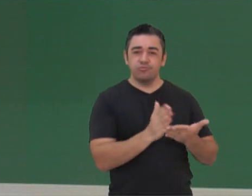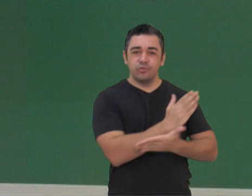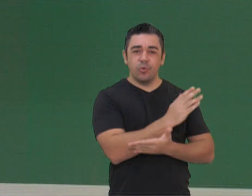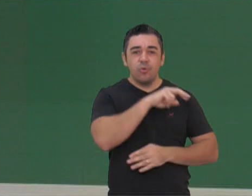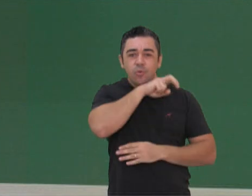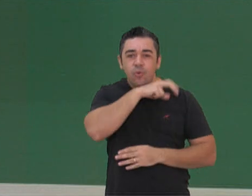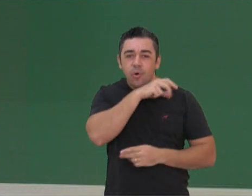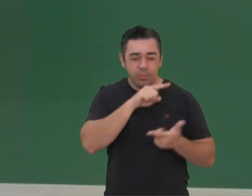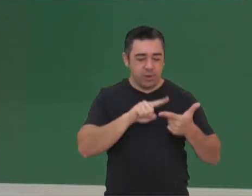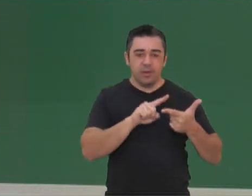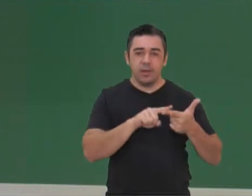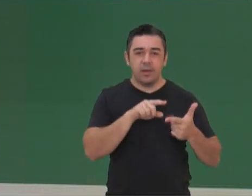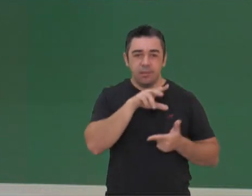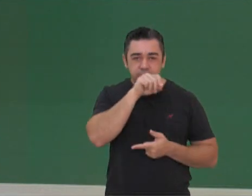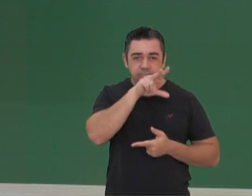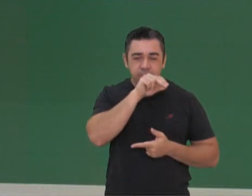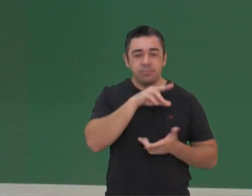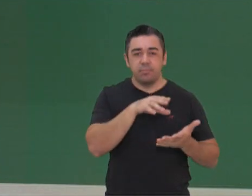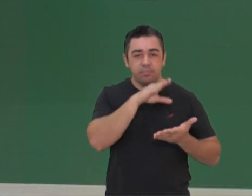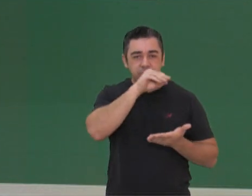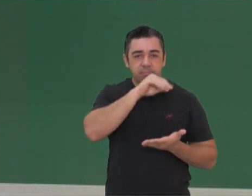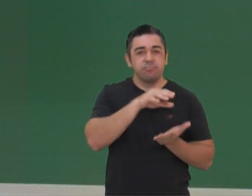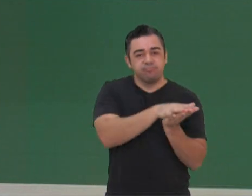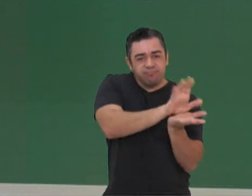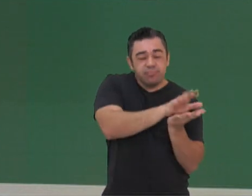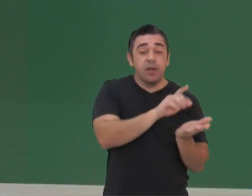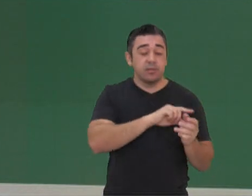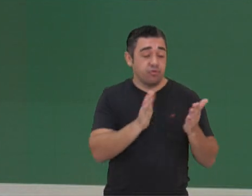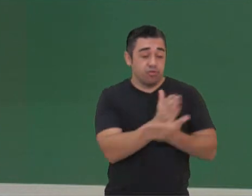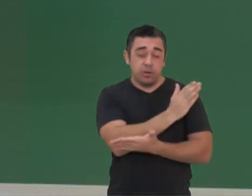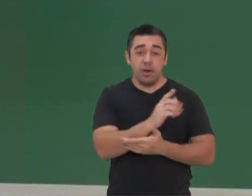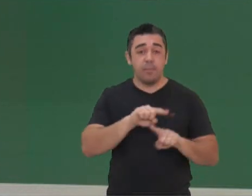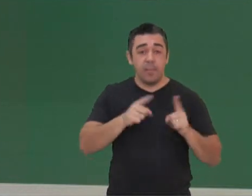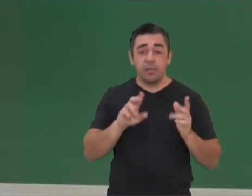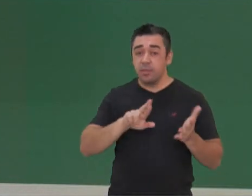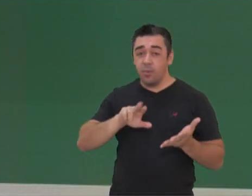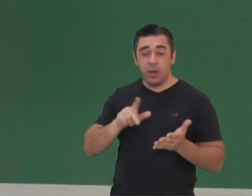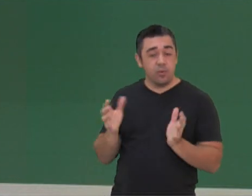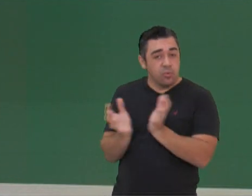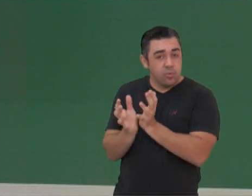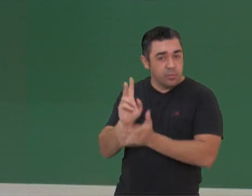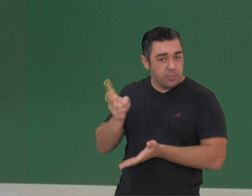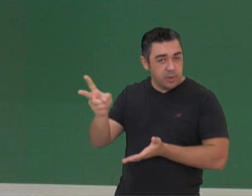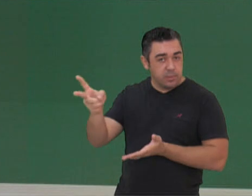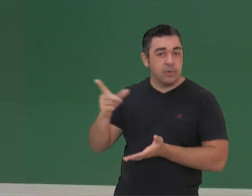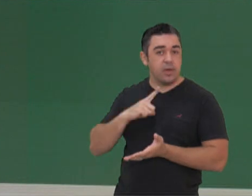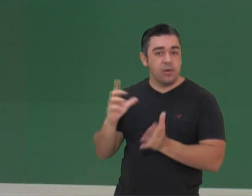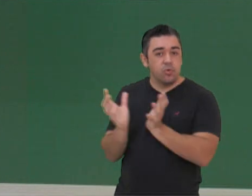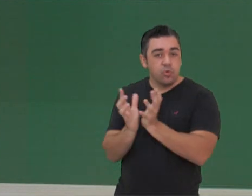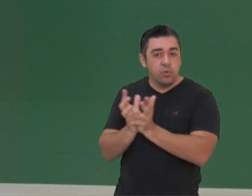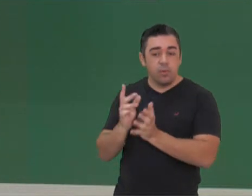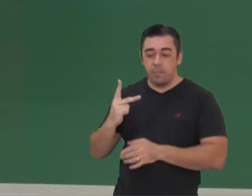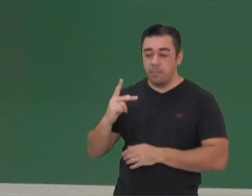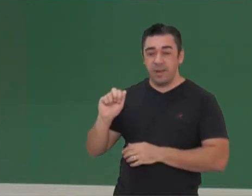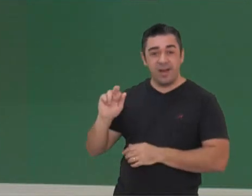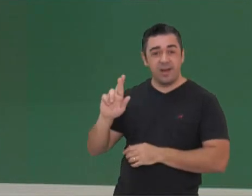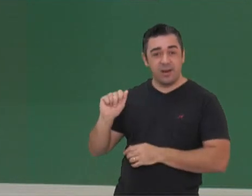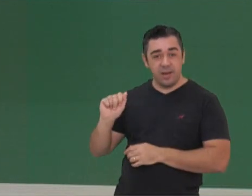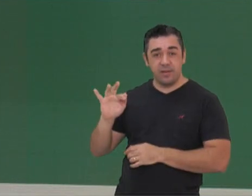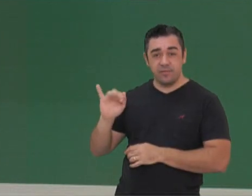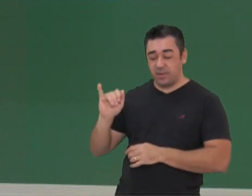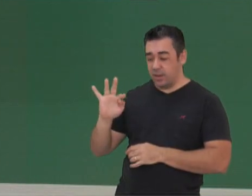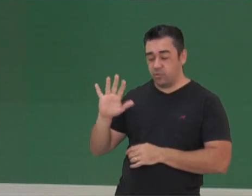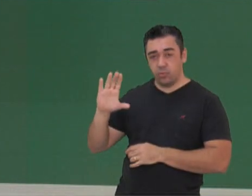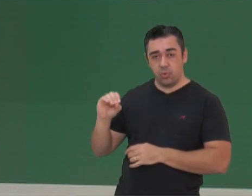você deixou um grupo de fora desse ancestral, ele não é mais um grupo monofilético, ele é considerado um grupo parafilético. Tá?